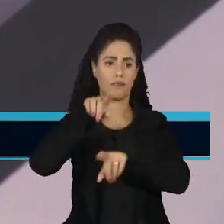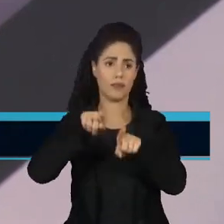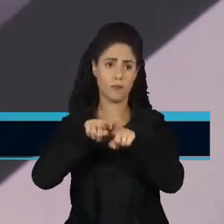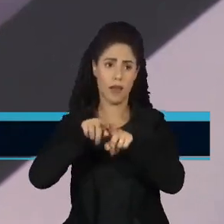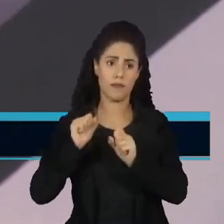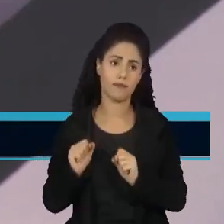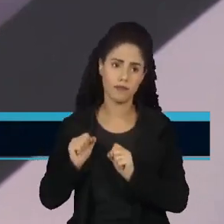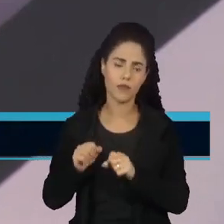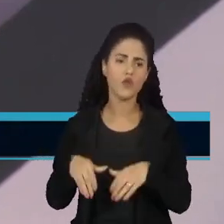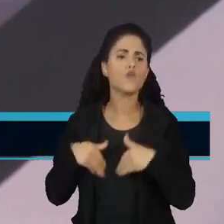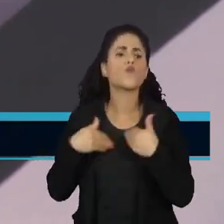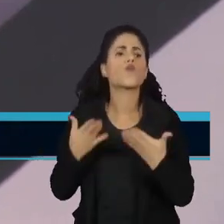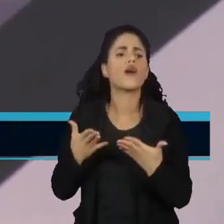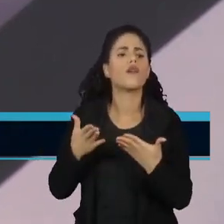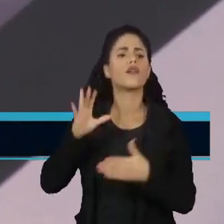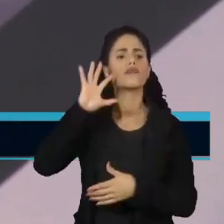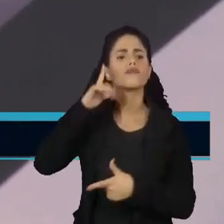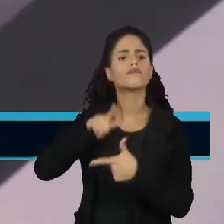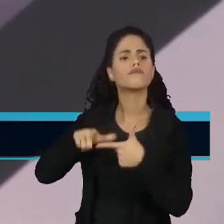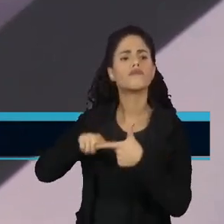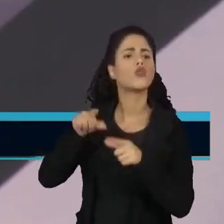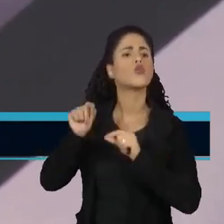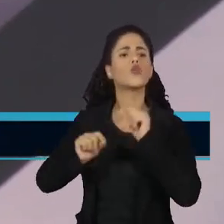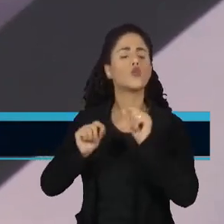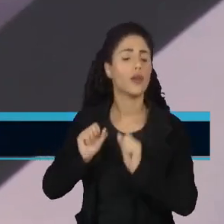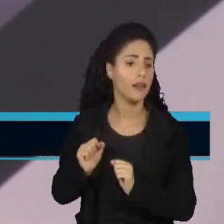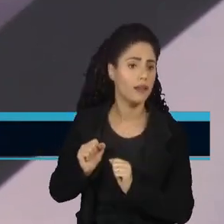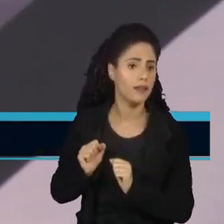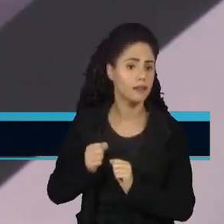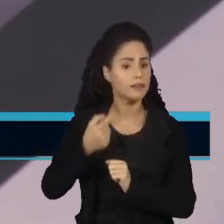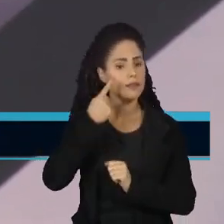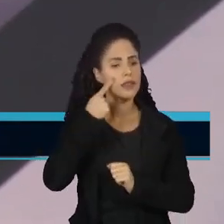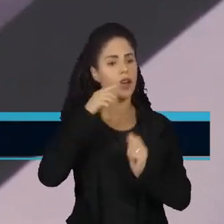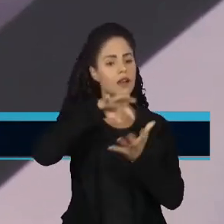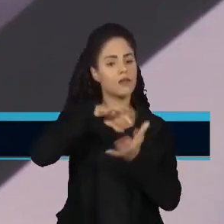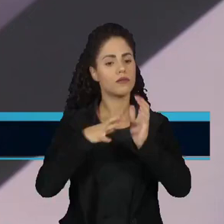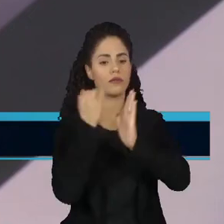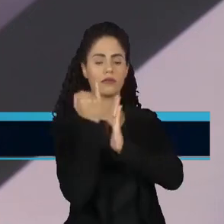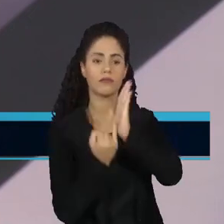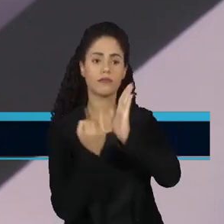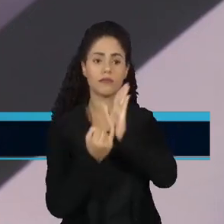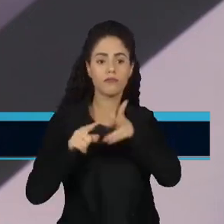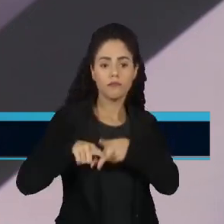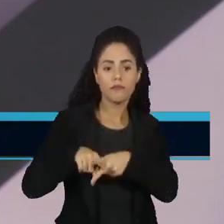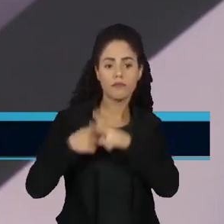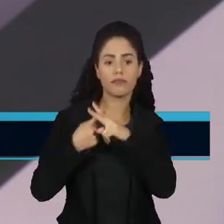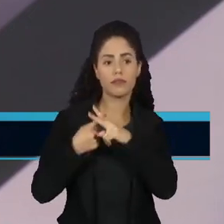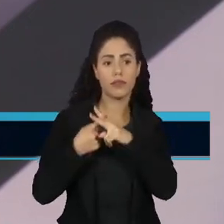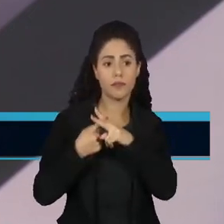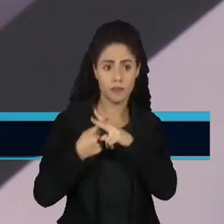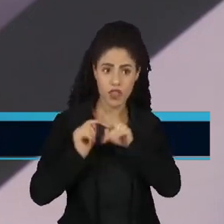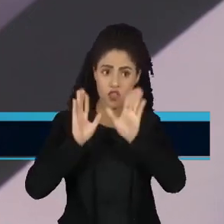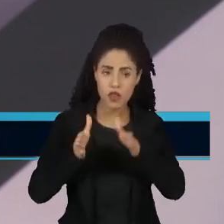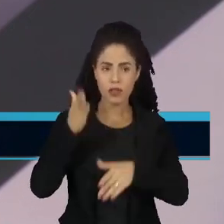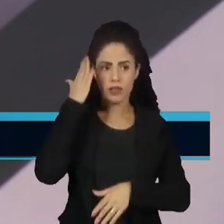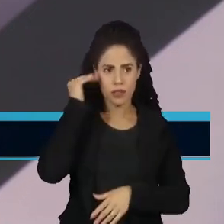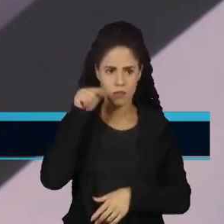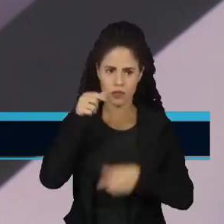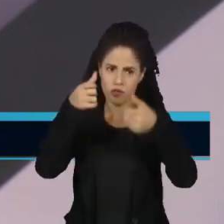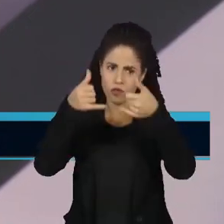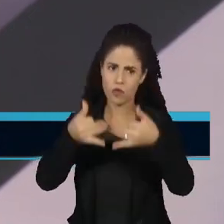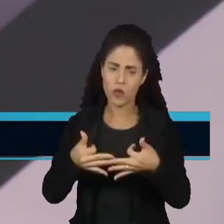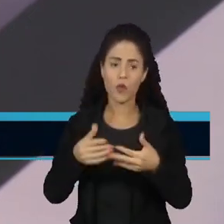a o ajuste que você tem que fazer corrigir as distorções da reforma tributária além do que já foi aqui muito bem